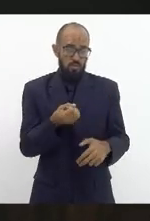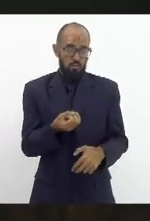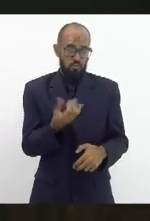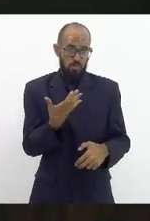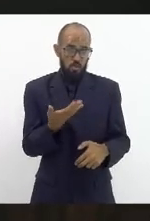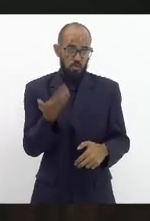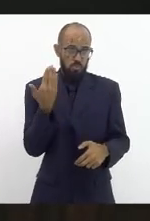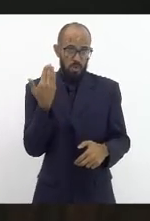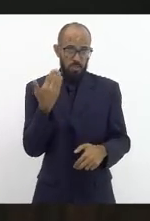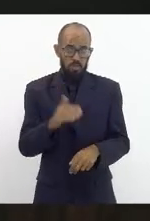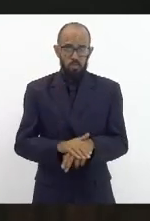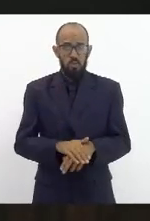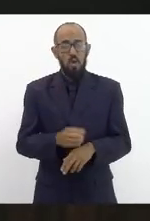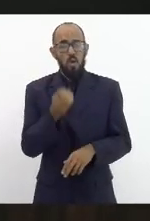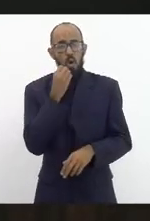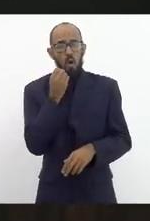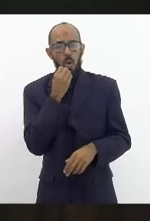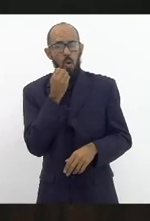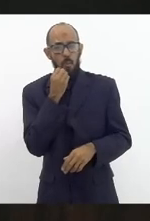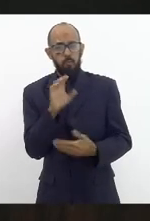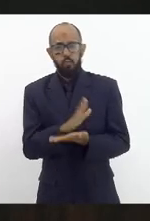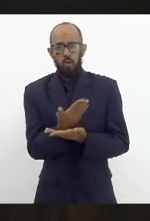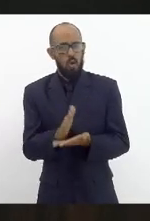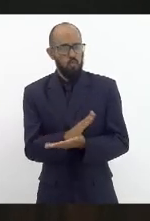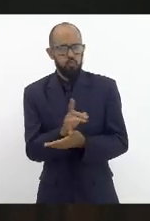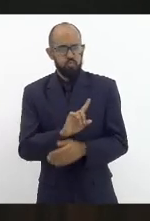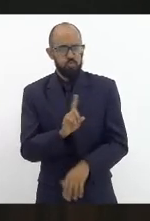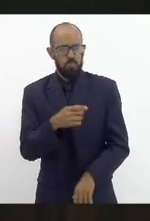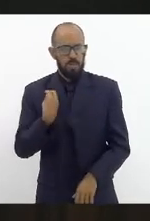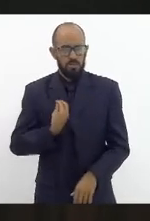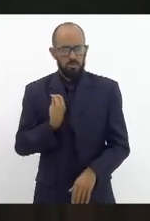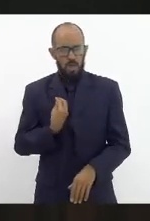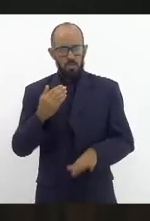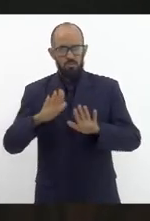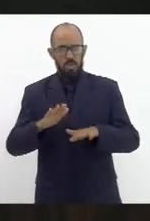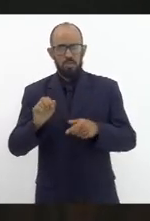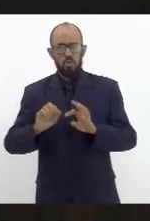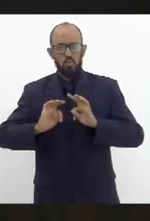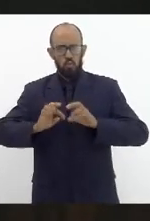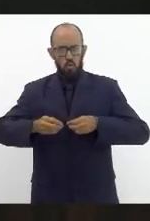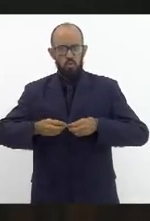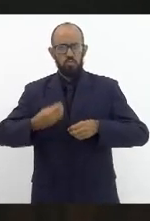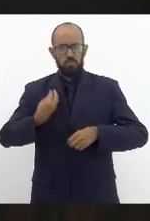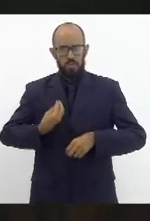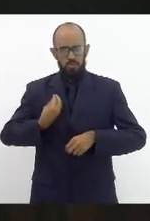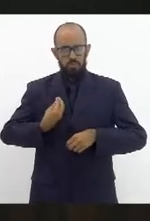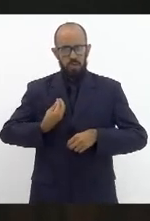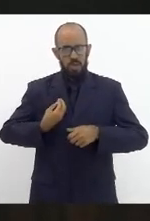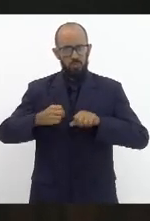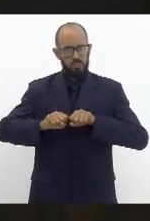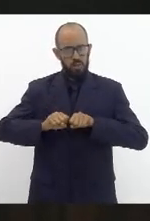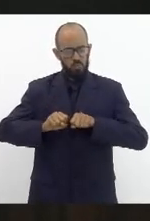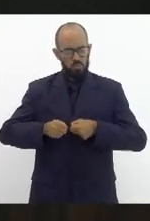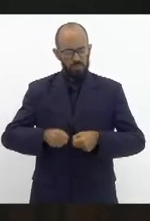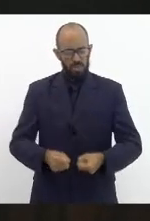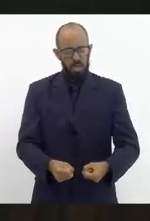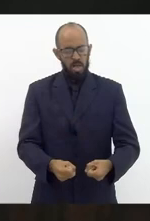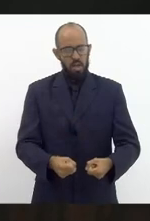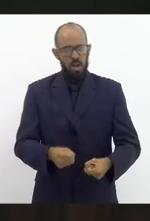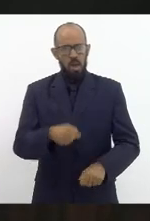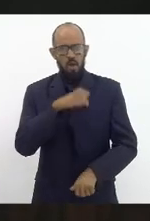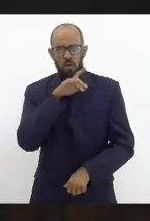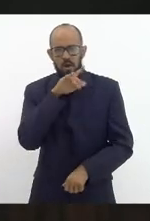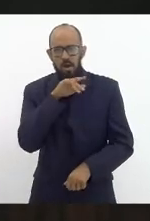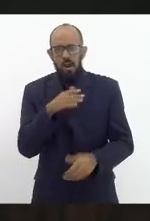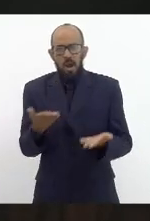nem todos participaram disso, ao contrário, né? Mas aqueles que participaram fizeram um estrago muito grande. Então a gente hoje enfrenta um regime de